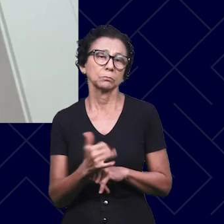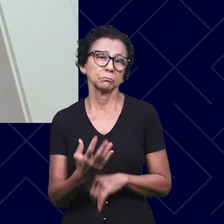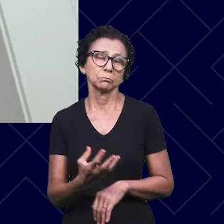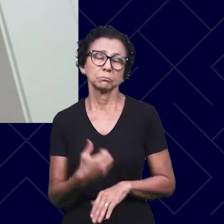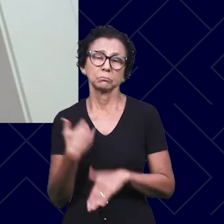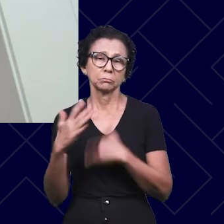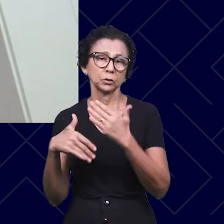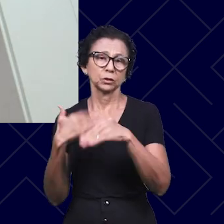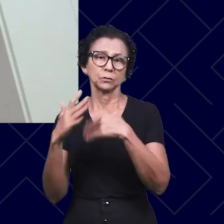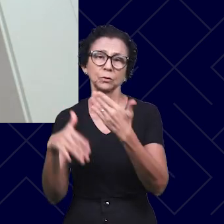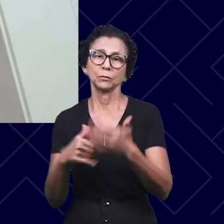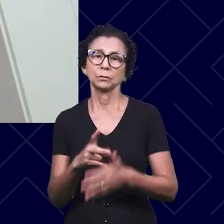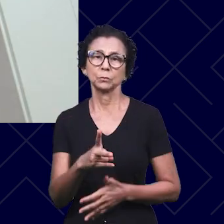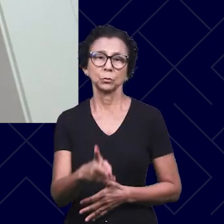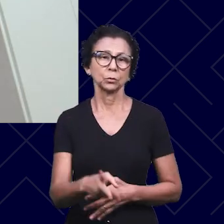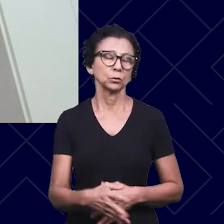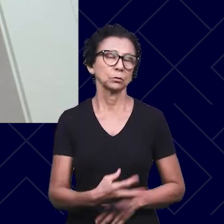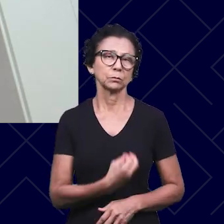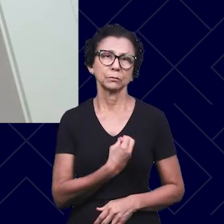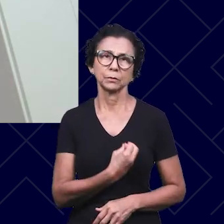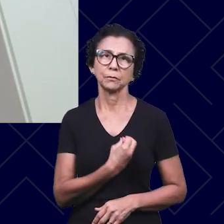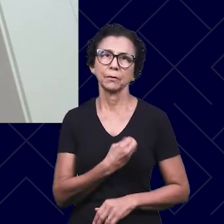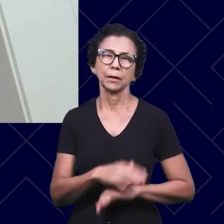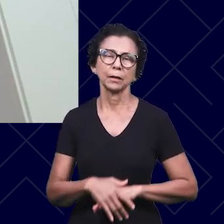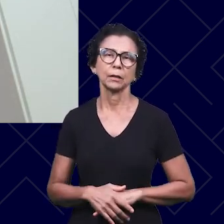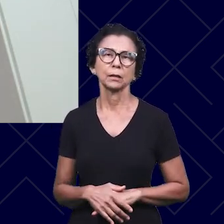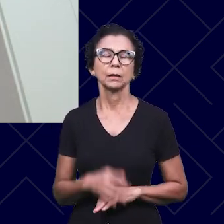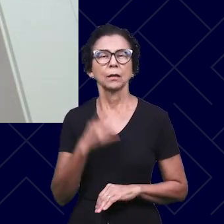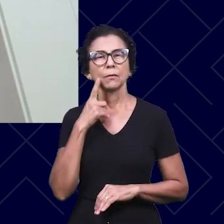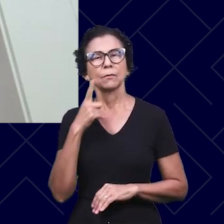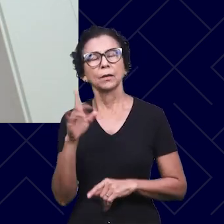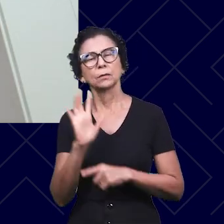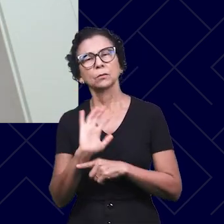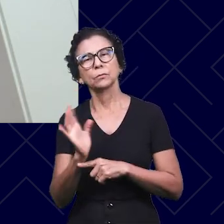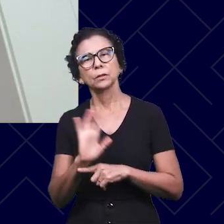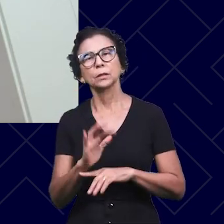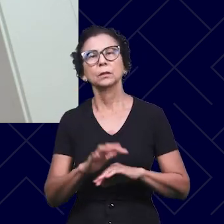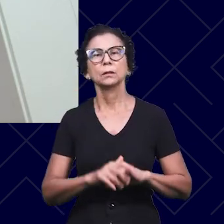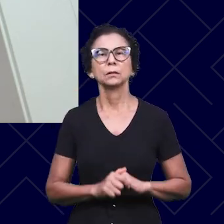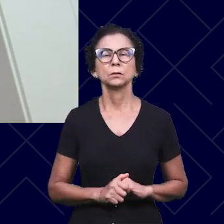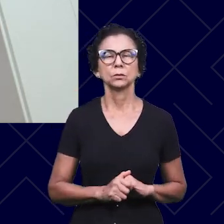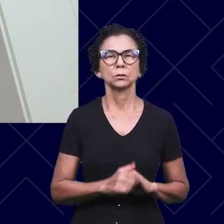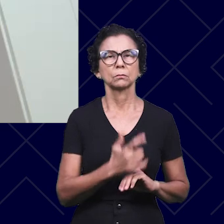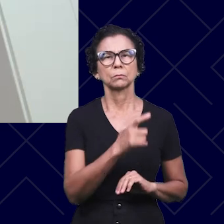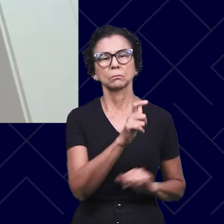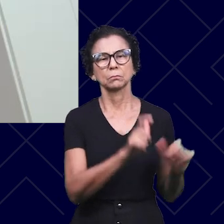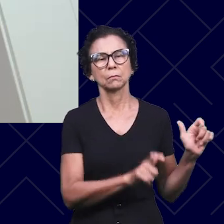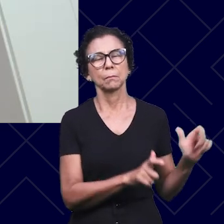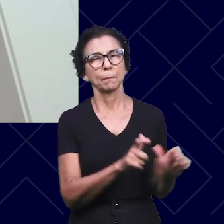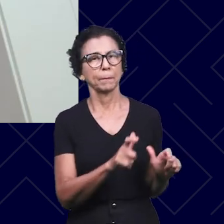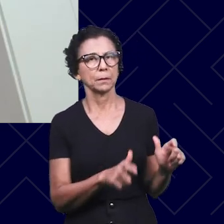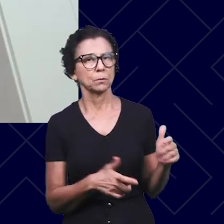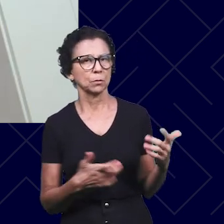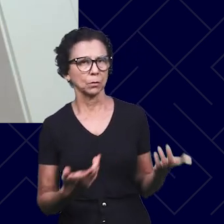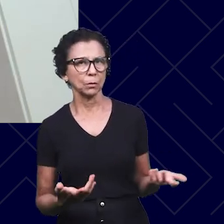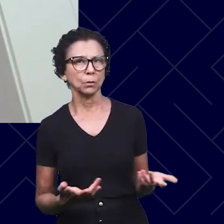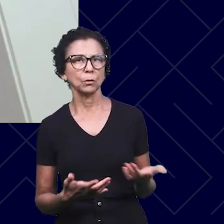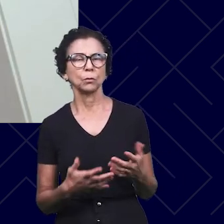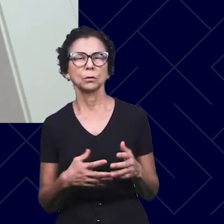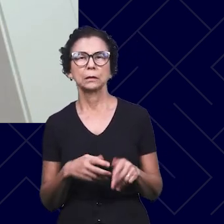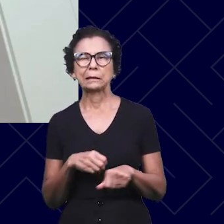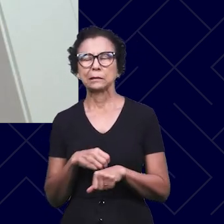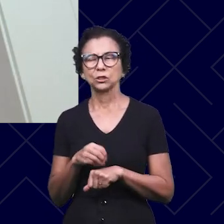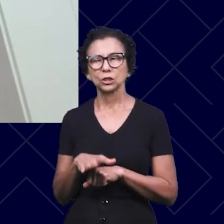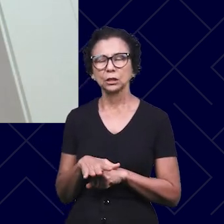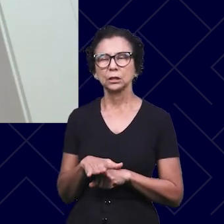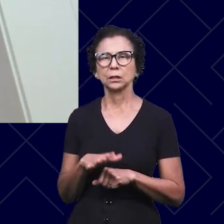necessidade de aumentá-la, né? Eu já fiz isso, né? Já aumentei a máquina. E eu já estou vendo aí uma outra máquina, né? Para adquirir uma outra máquina